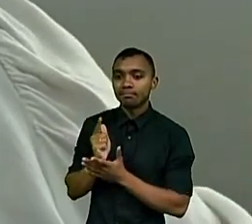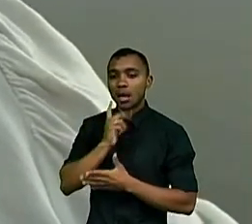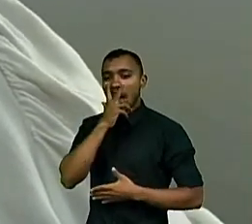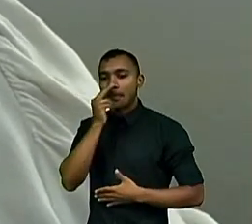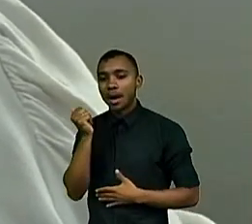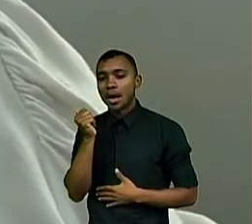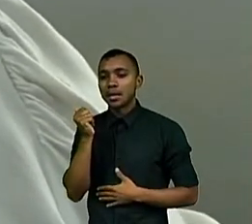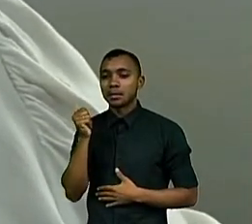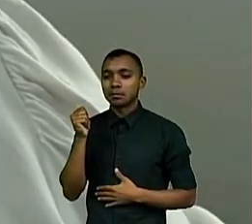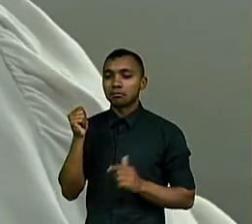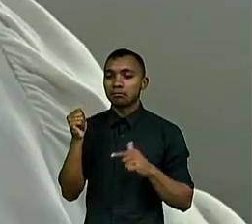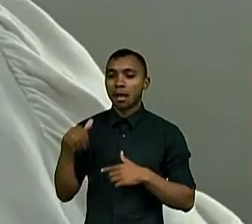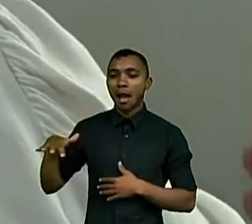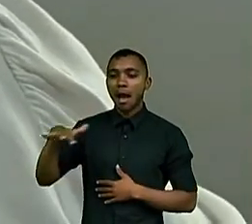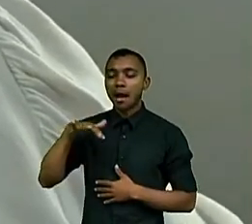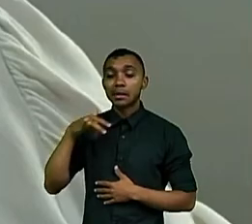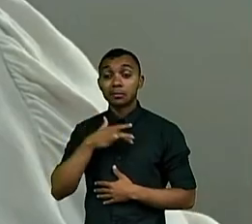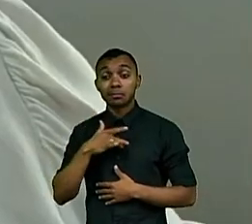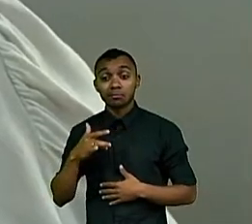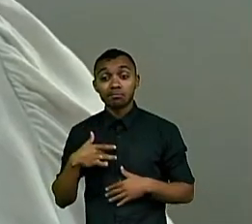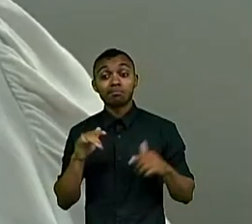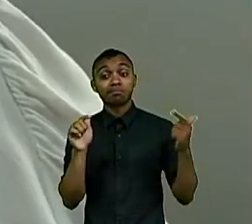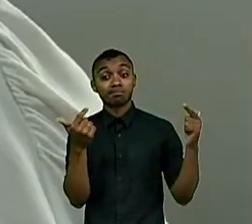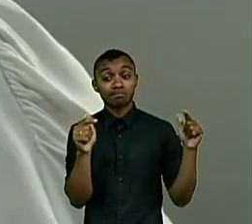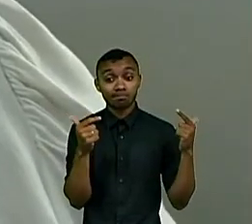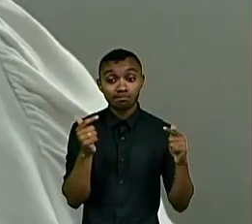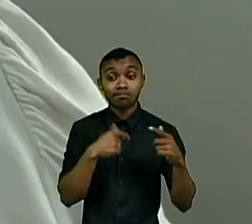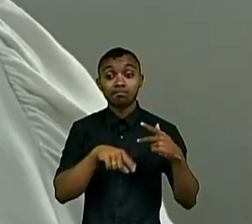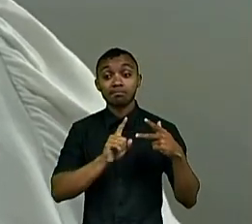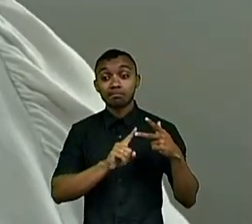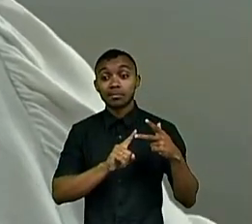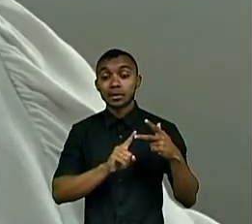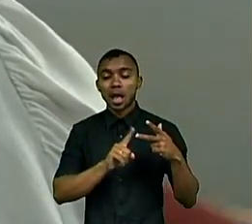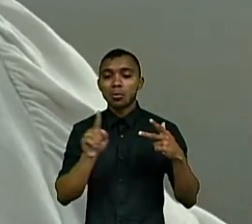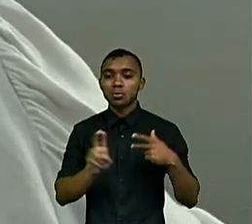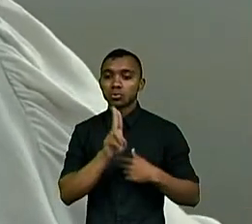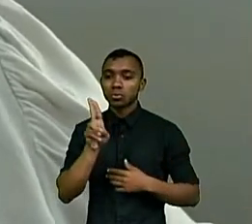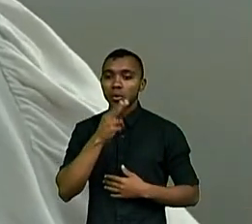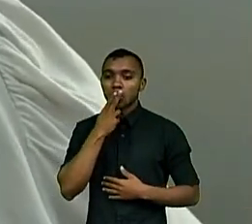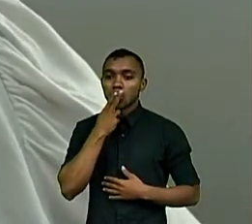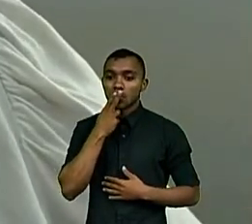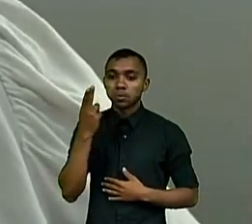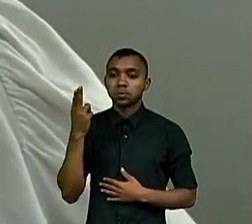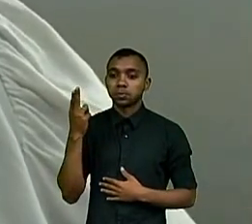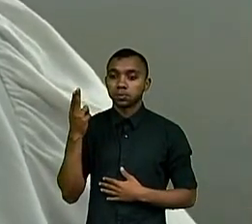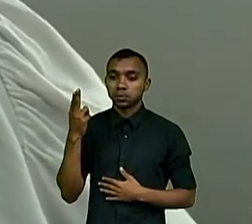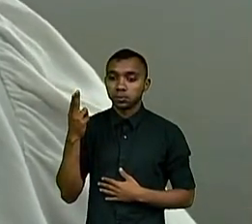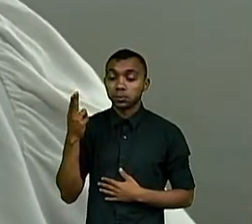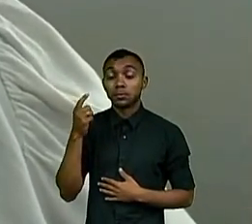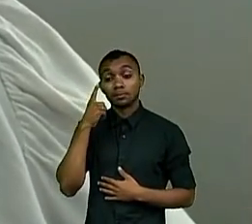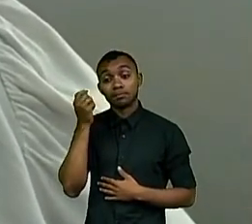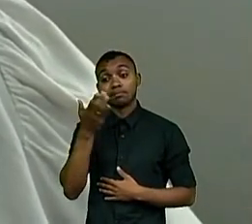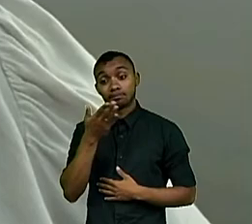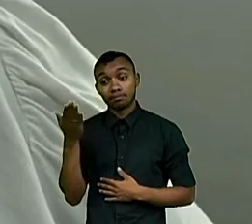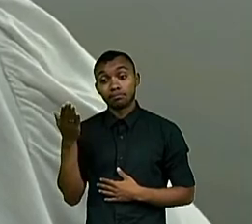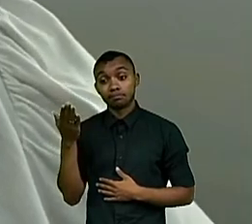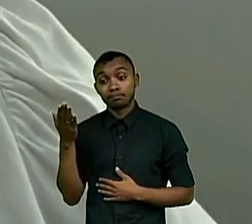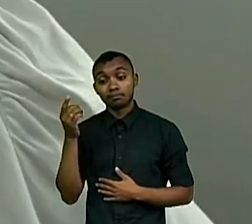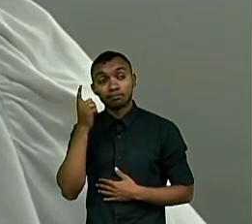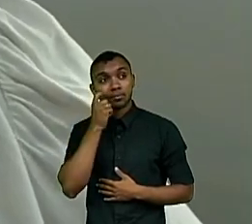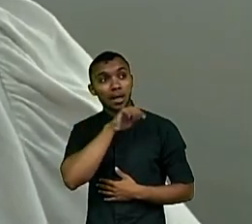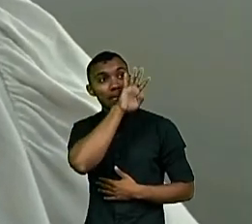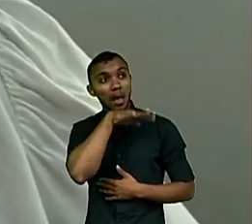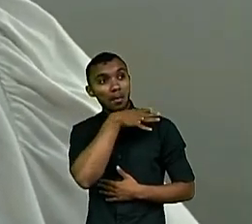é menos saudável né altabagismo E aí vocês vão ter que dentro desse núcleo temático